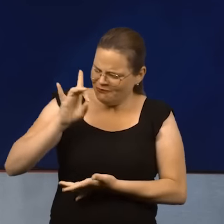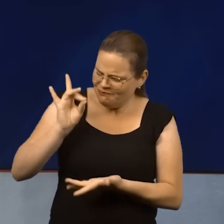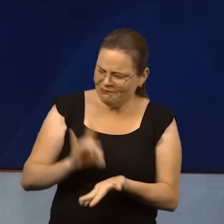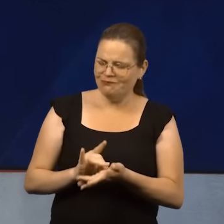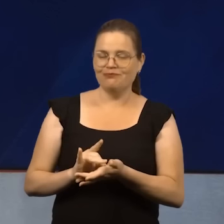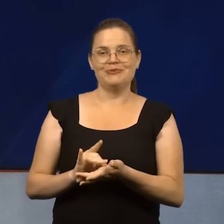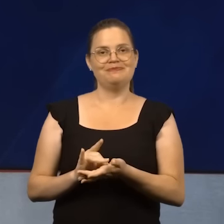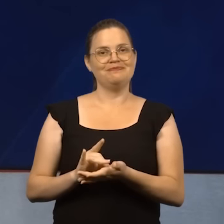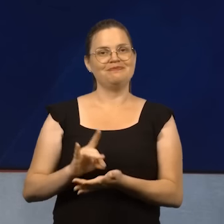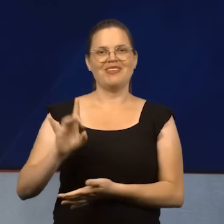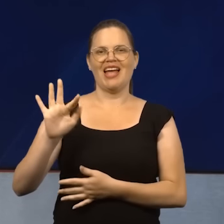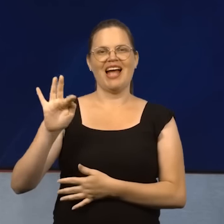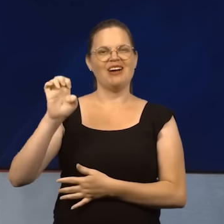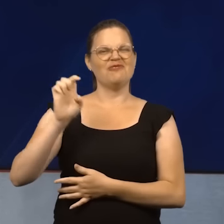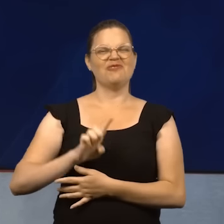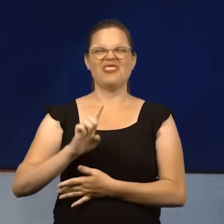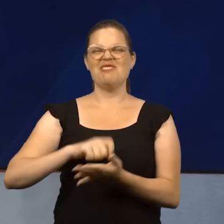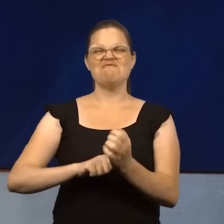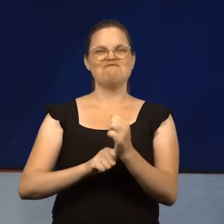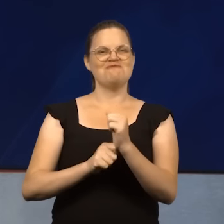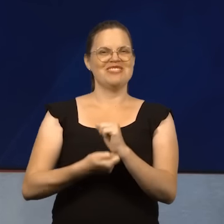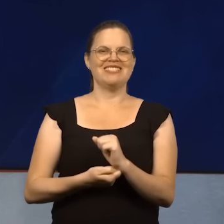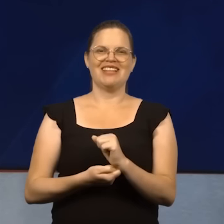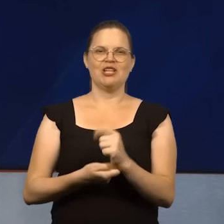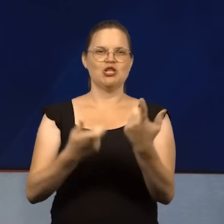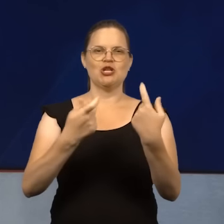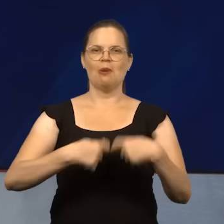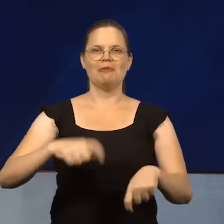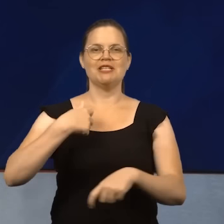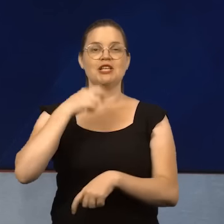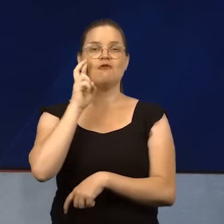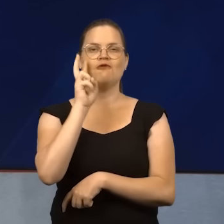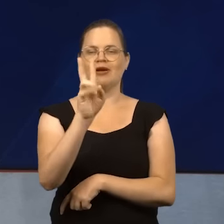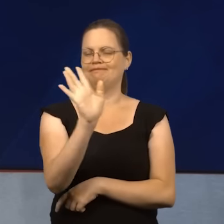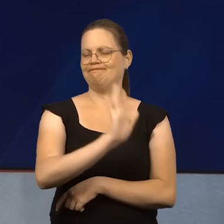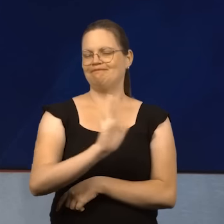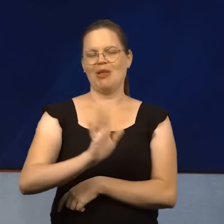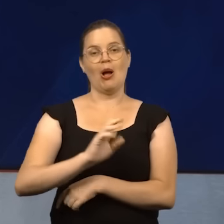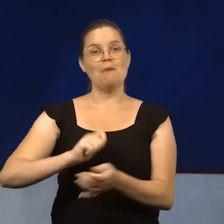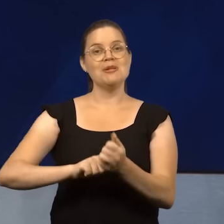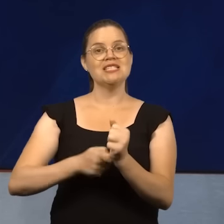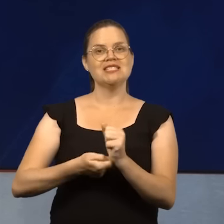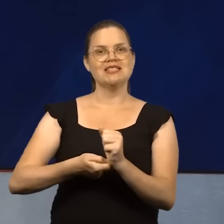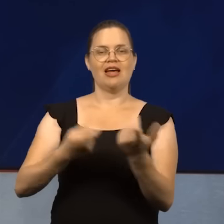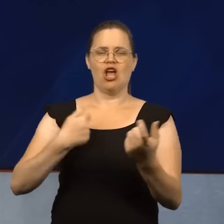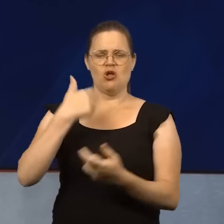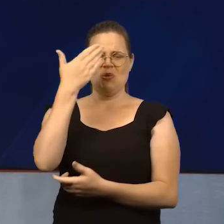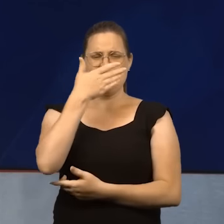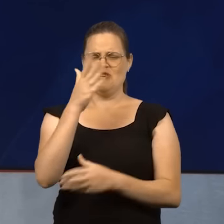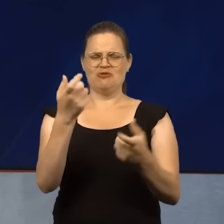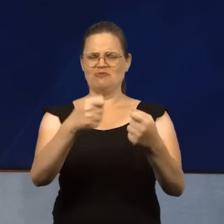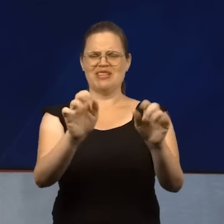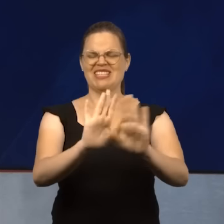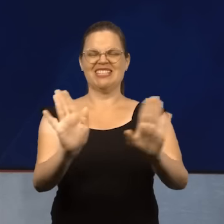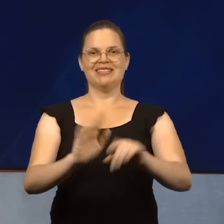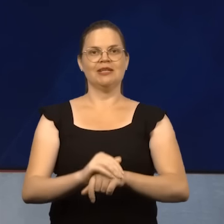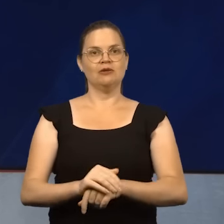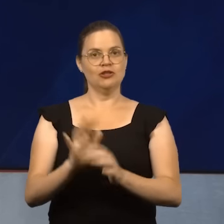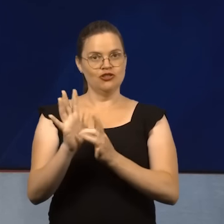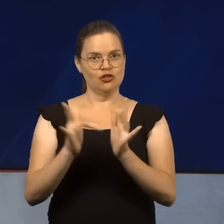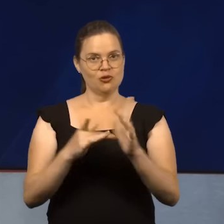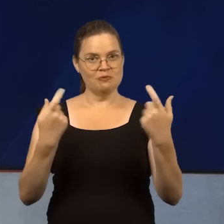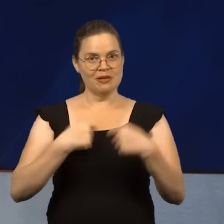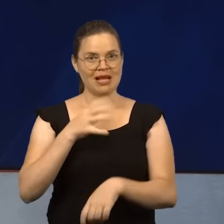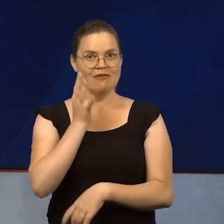um mistério que não exige mais que os seus olhos contemplem. Jesus não precisava mais aparecer àqueles